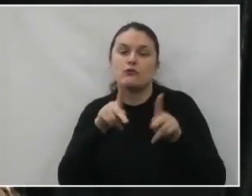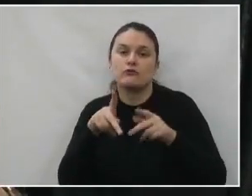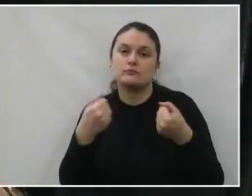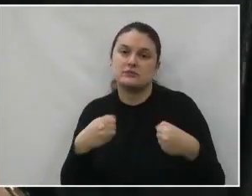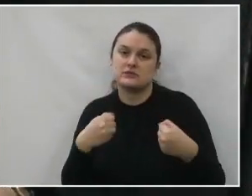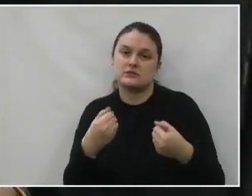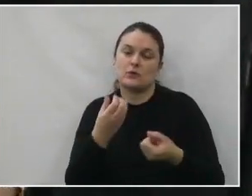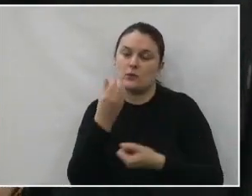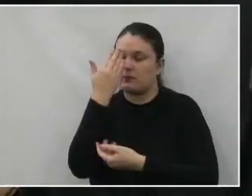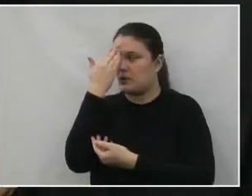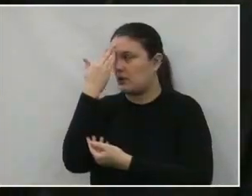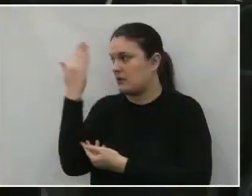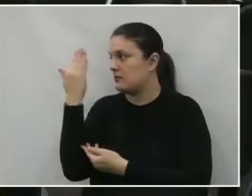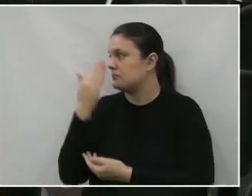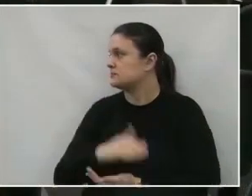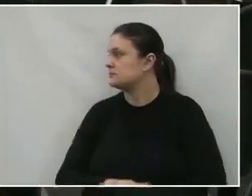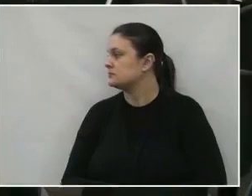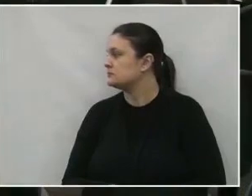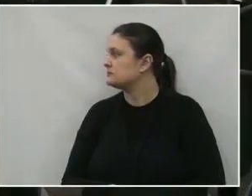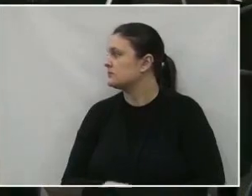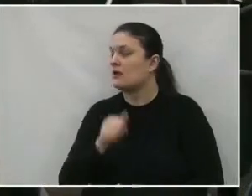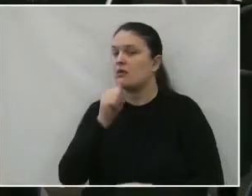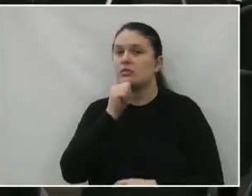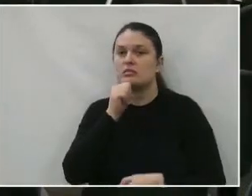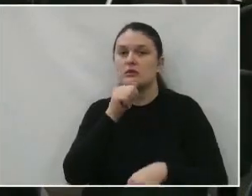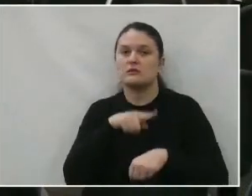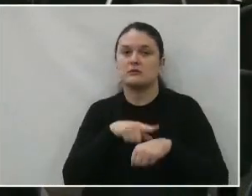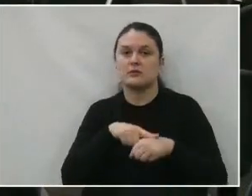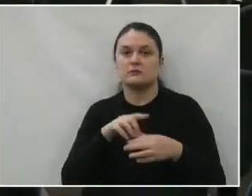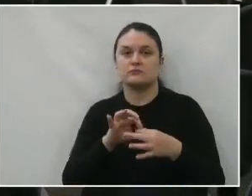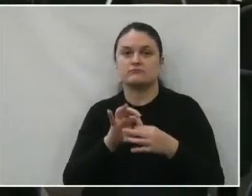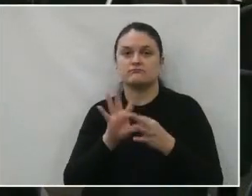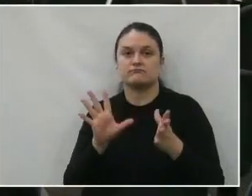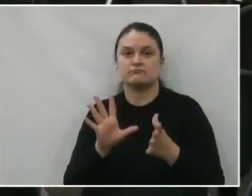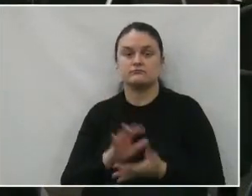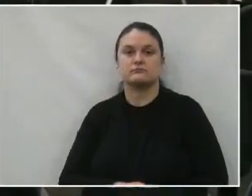essa noite. Muito obrigada. Palavra livre ainda aberto.